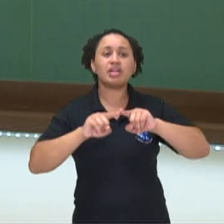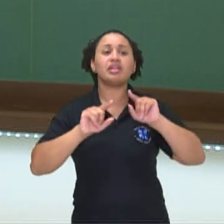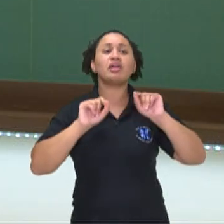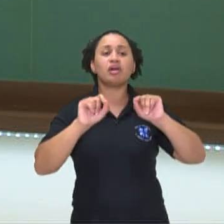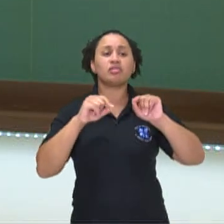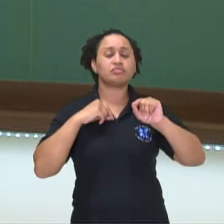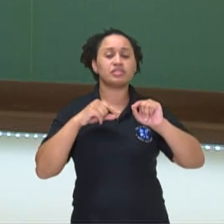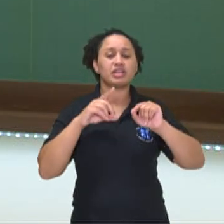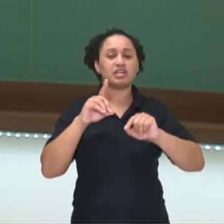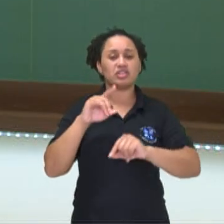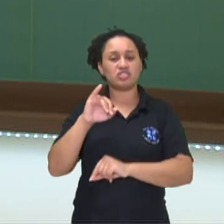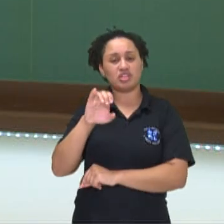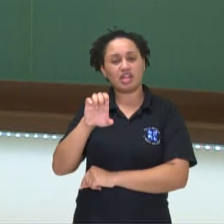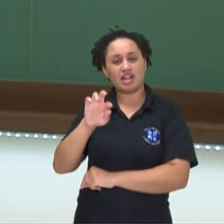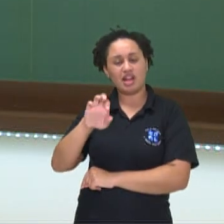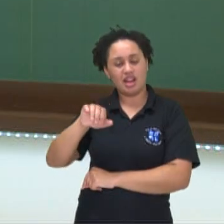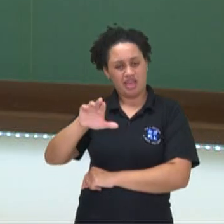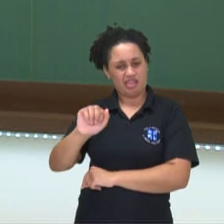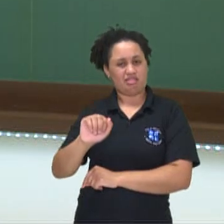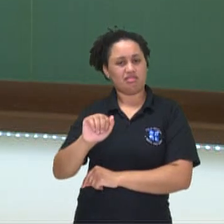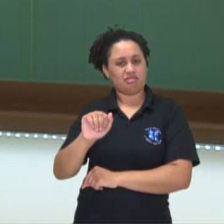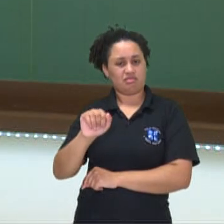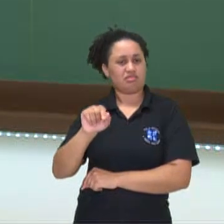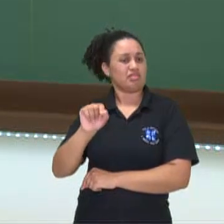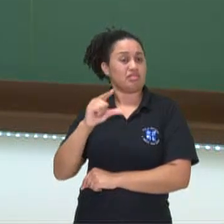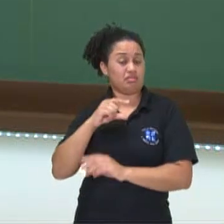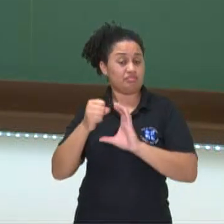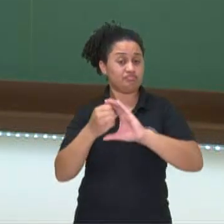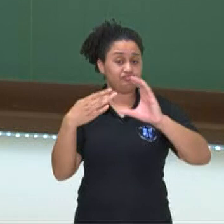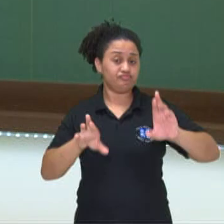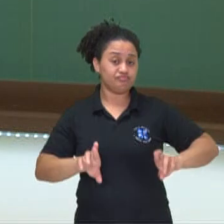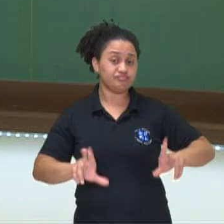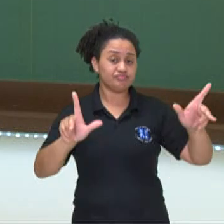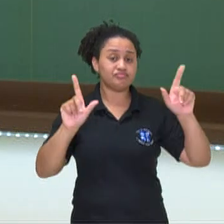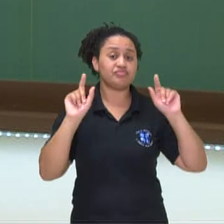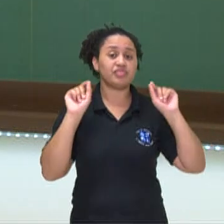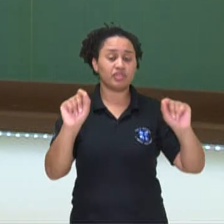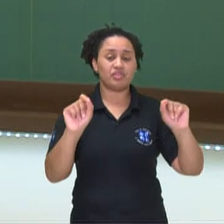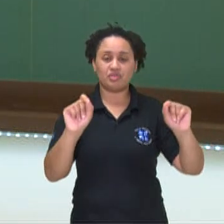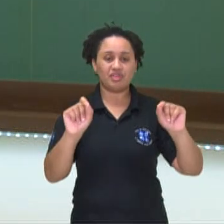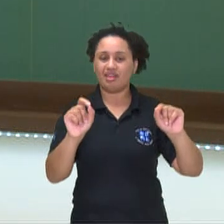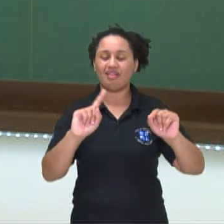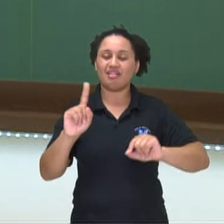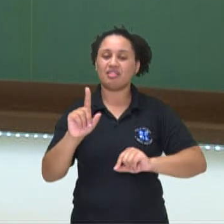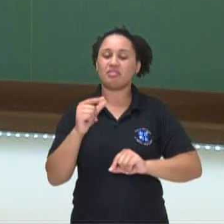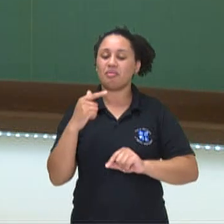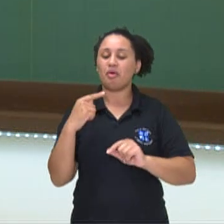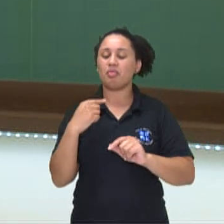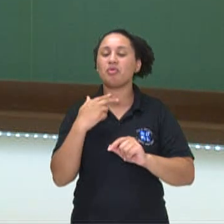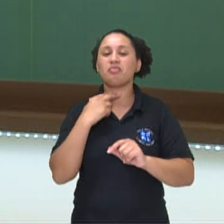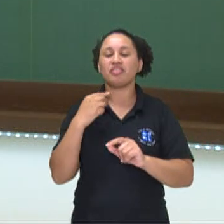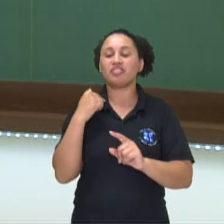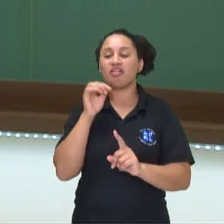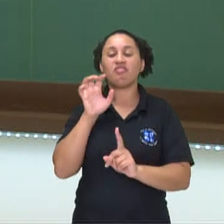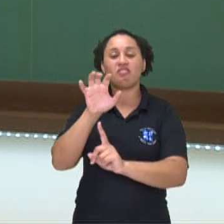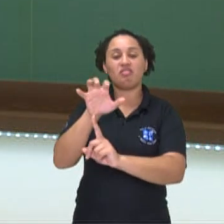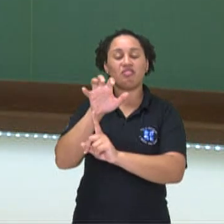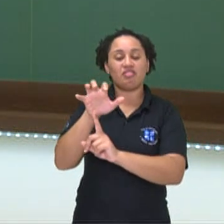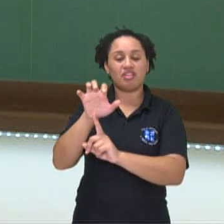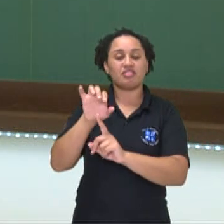ela tem uma característica muito peculiar, que ela não está sujeita às interferências das